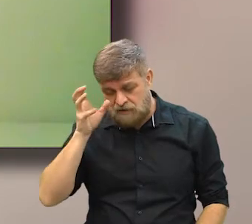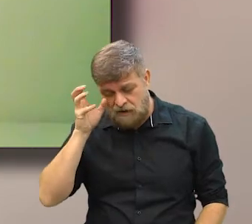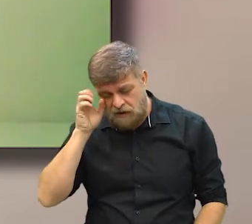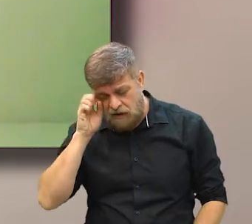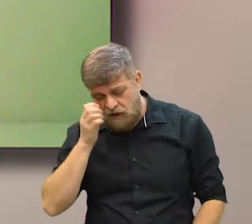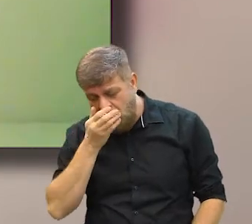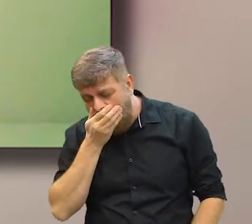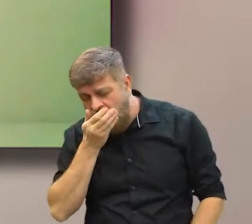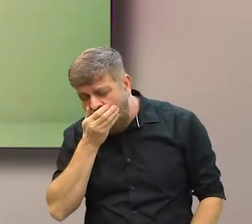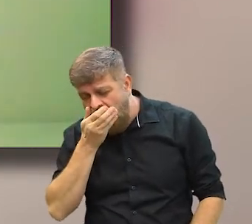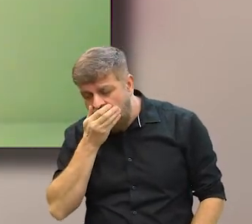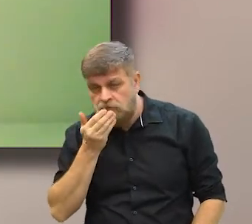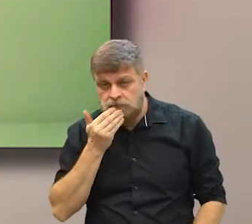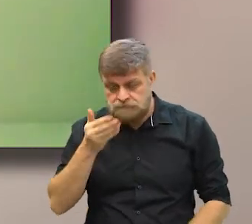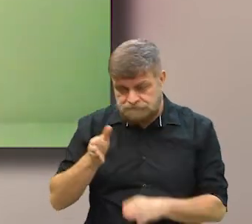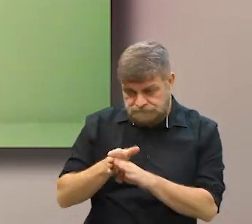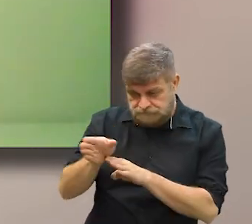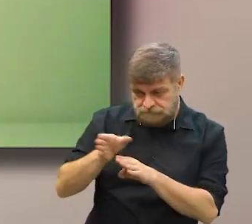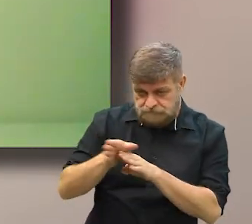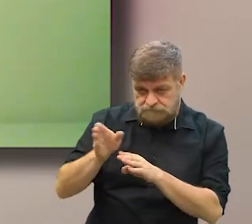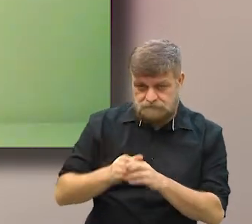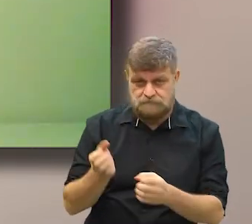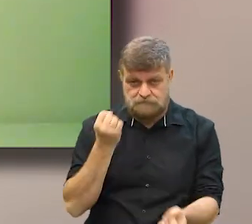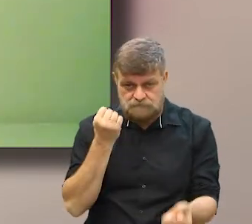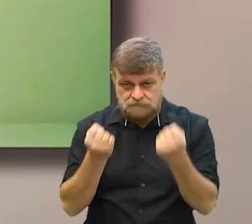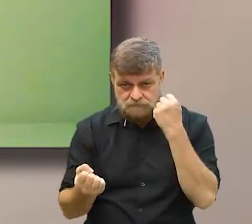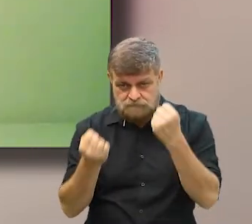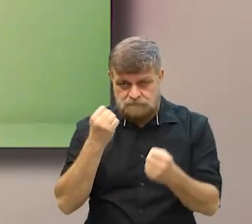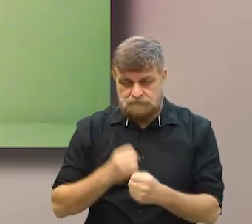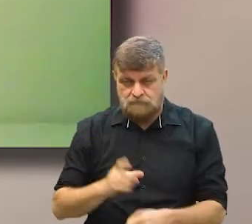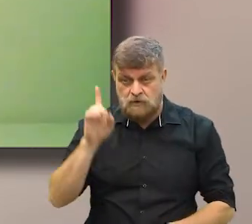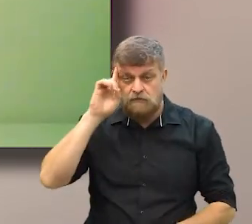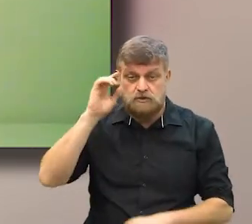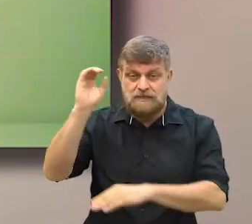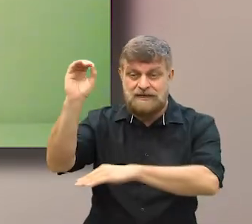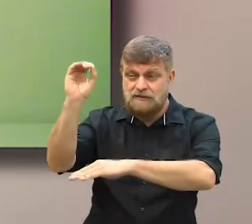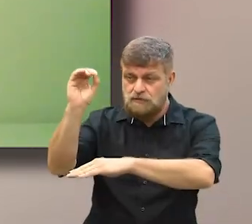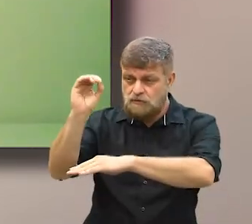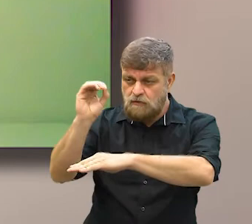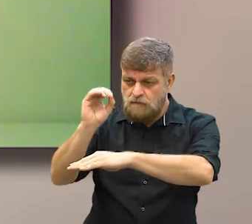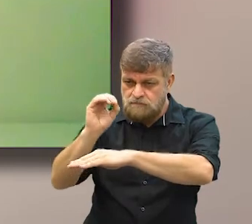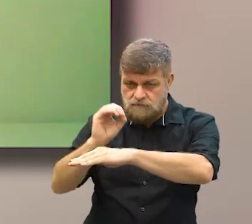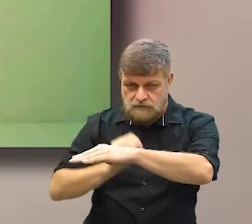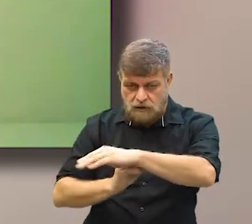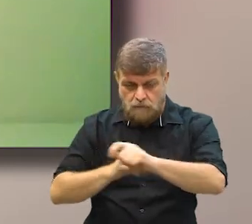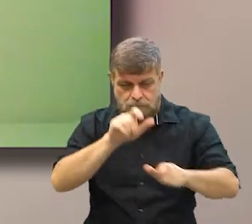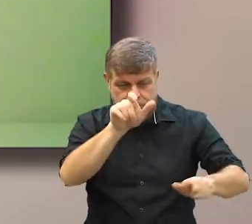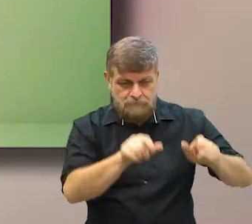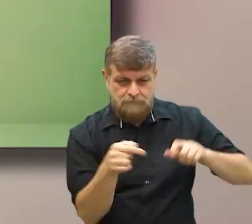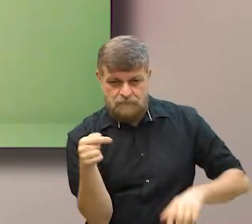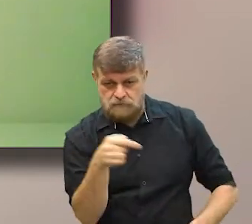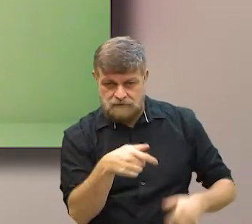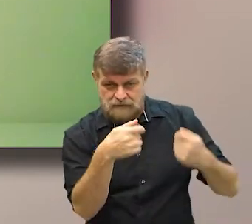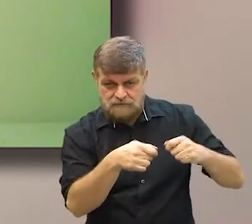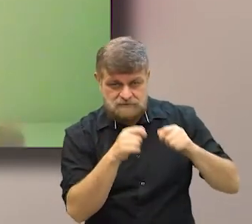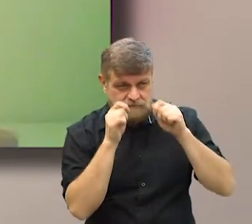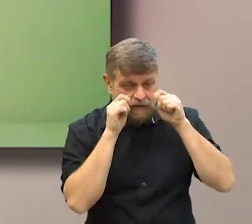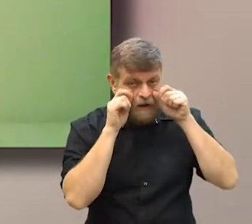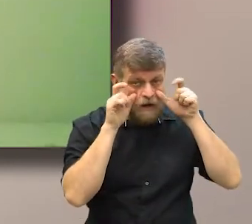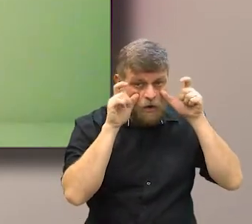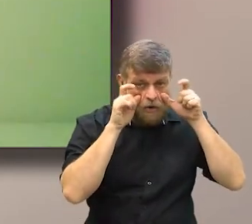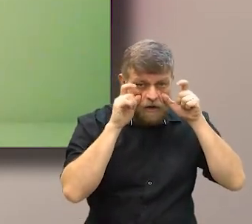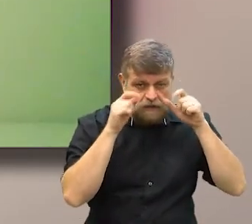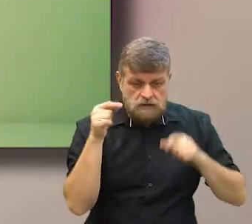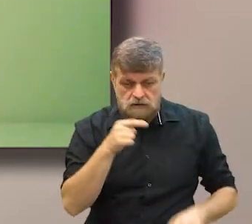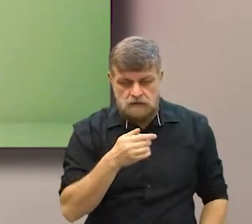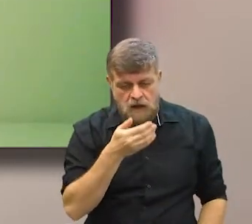o sono, a gente frequentemente pede que elas façam atividade física no final do dia. Pessoas que precisam